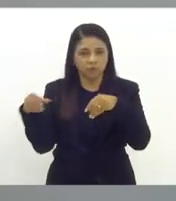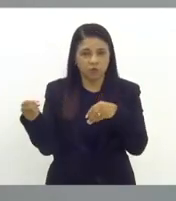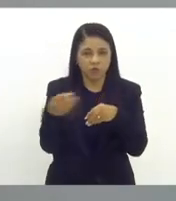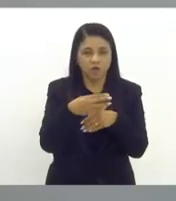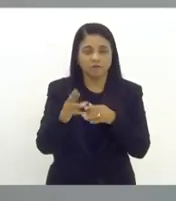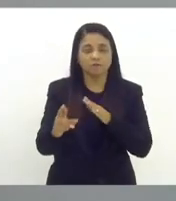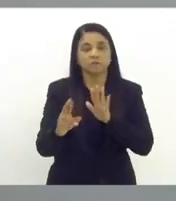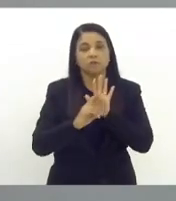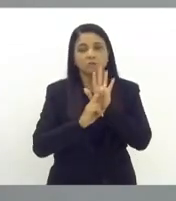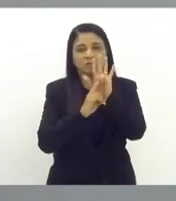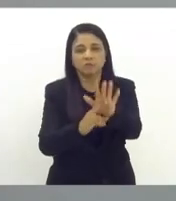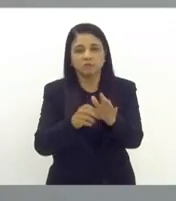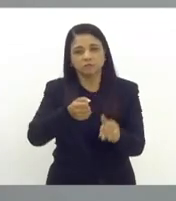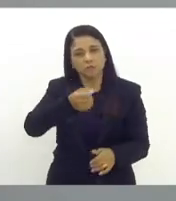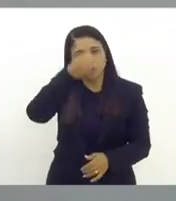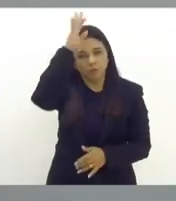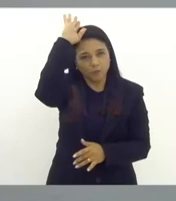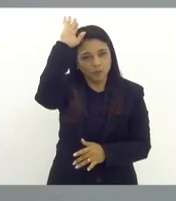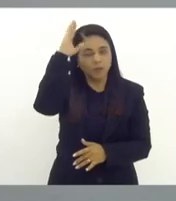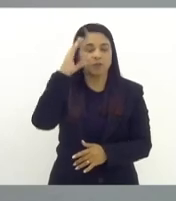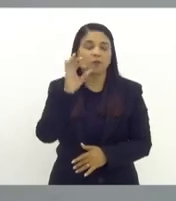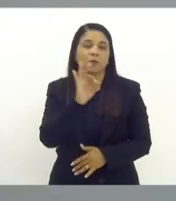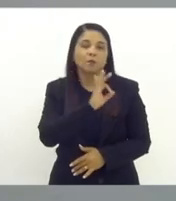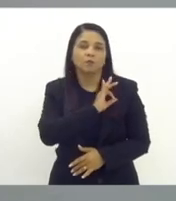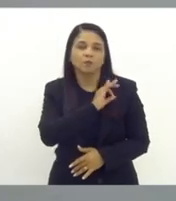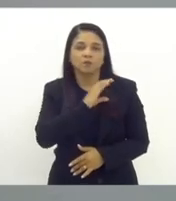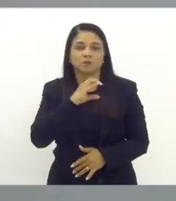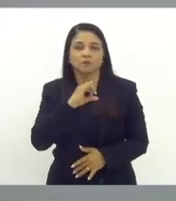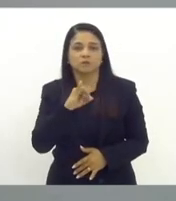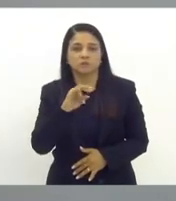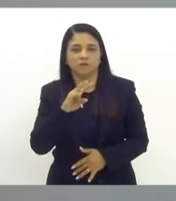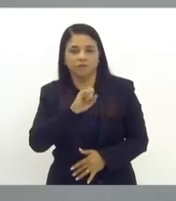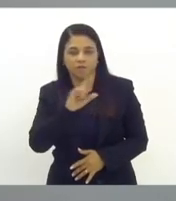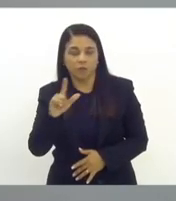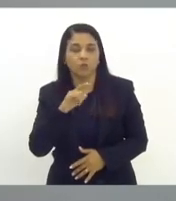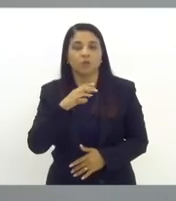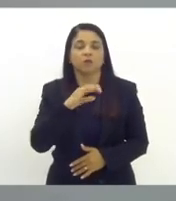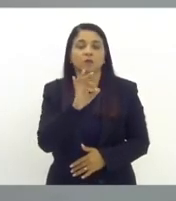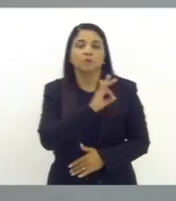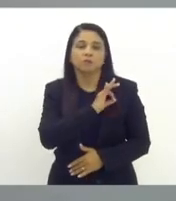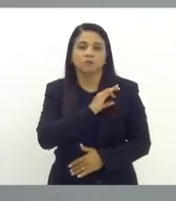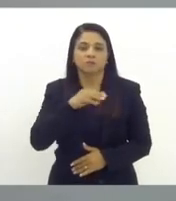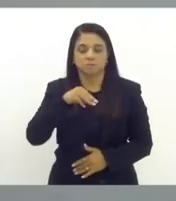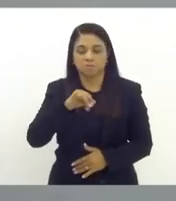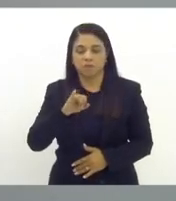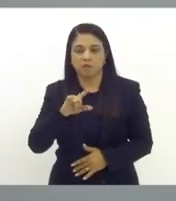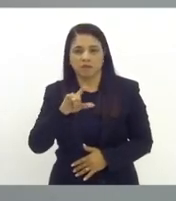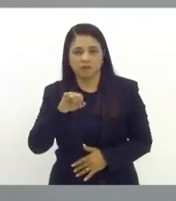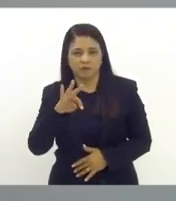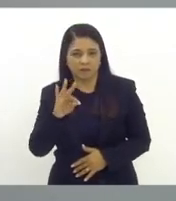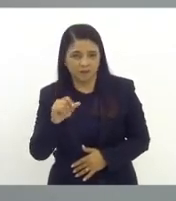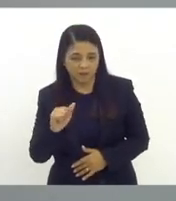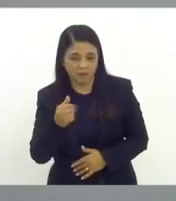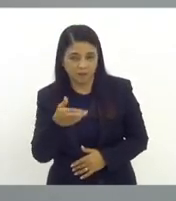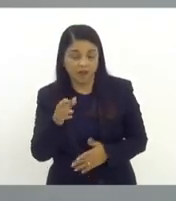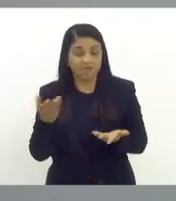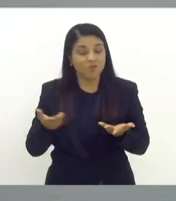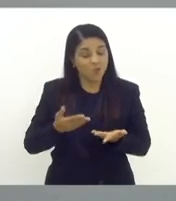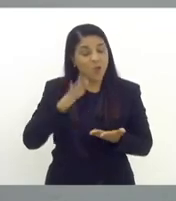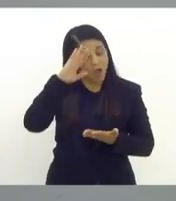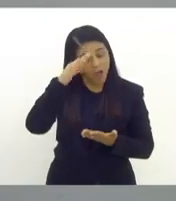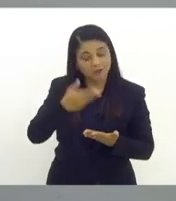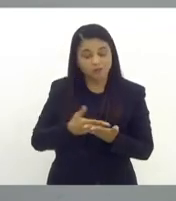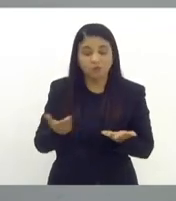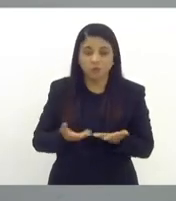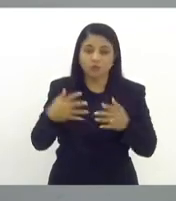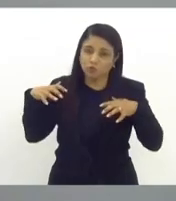dos representantes já citados aqui que não compareceram eu acredito que tenha sido realmente hoje por conta das chuvas